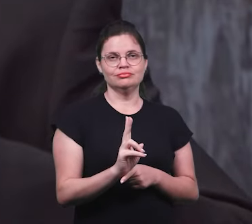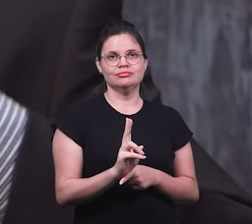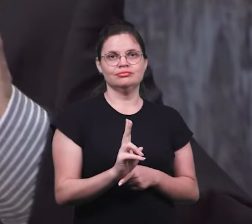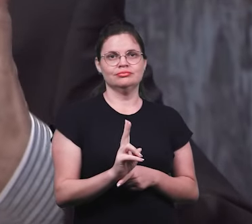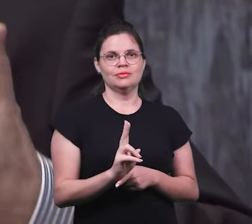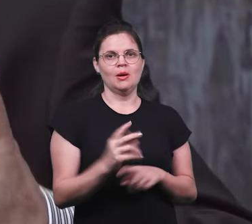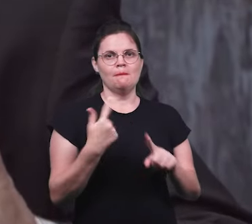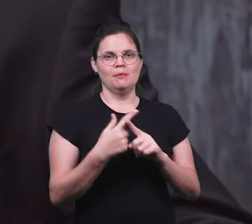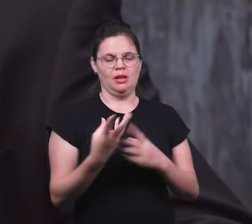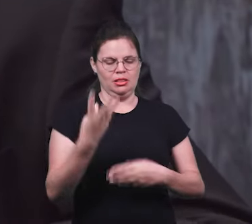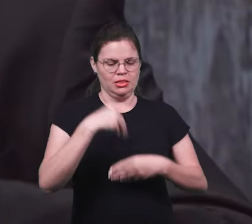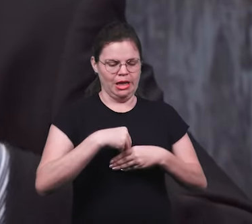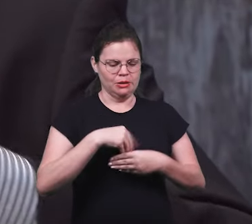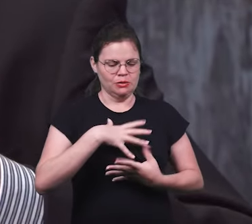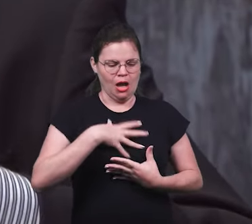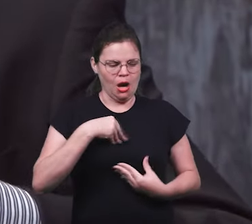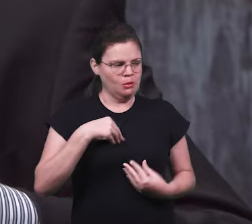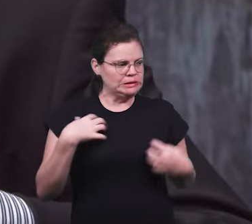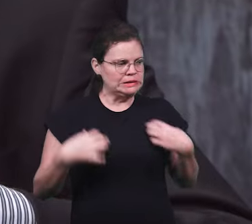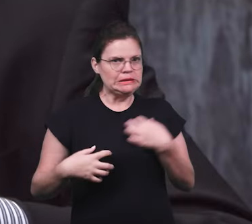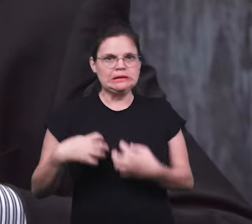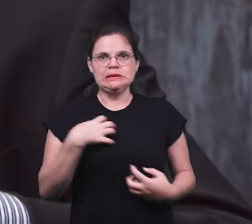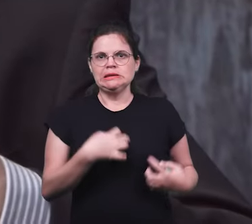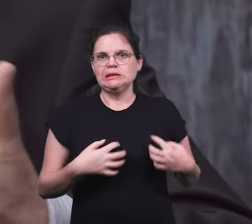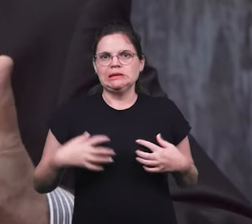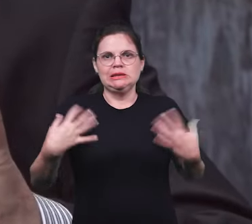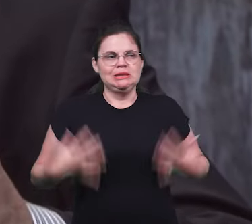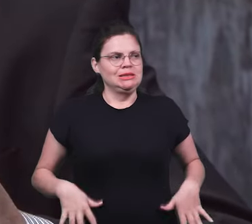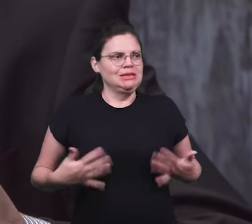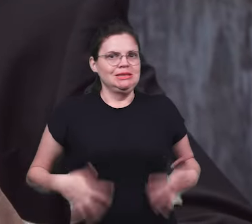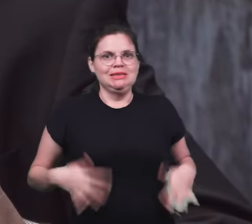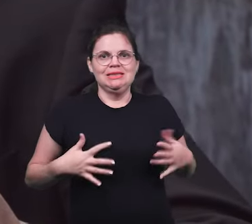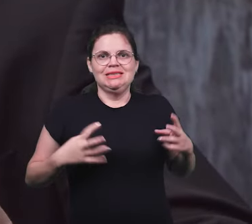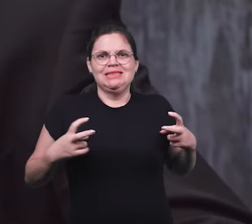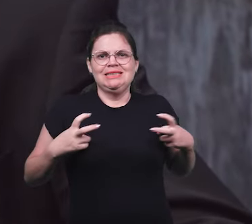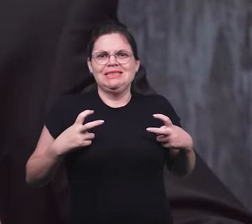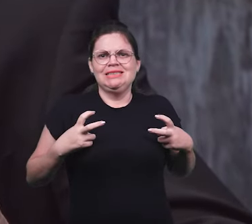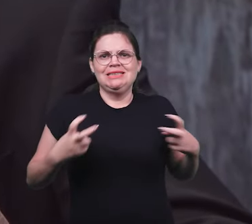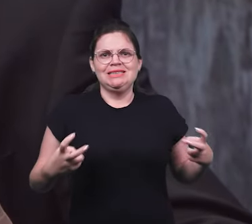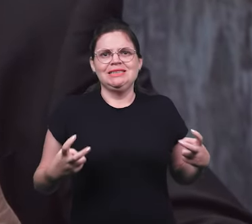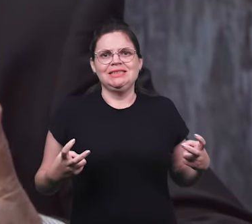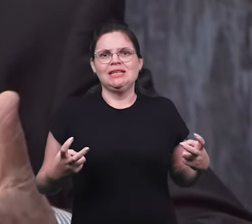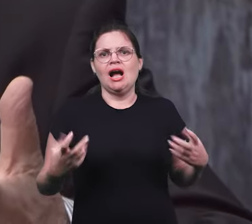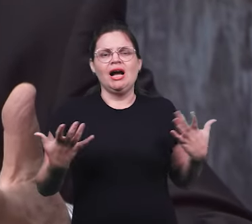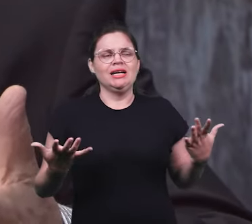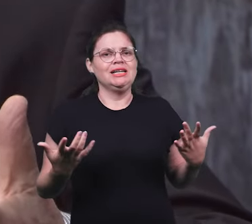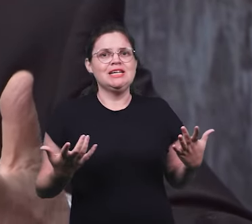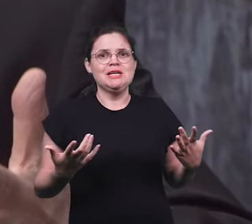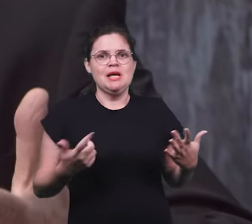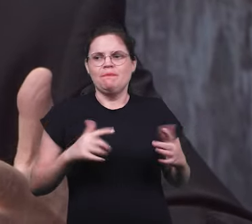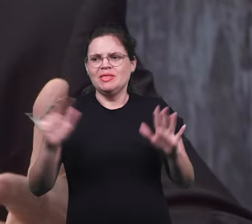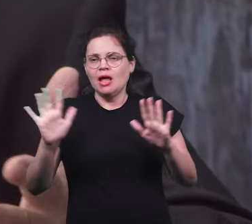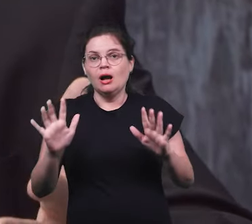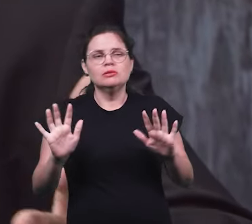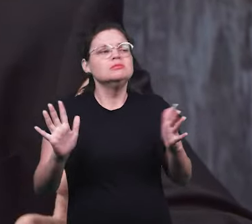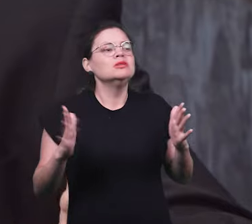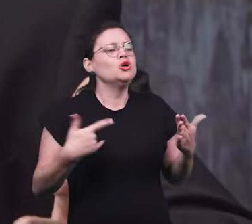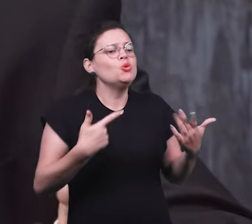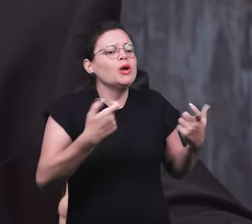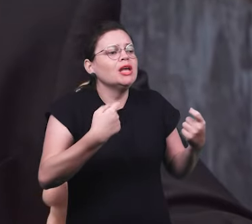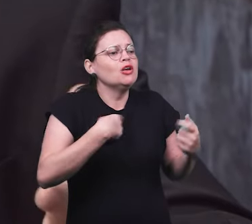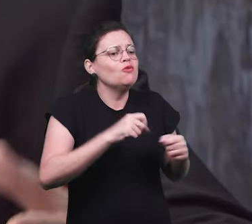o que estava no seu interior, sua alma, gritou mais alto, né? Senhores, que devo fazer para me